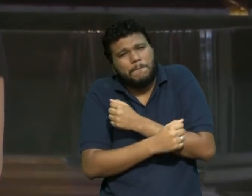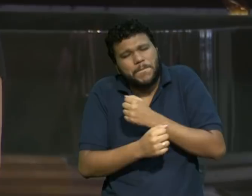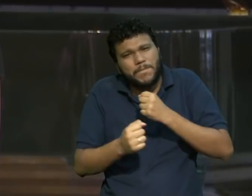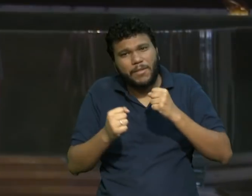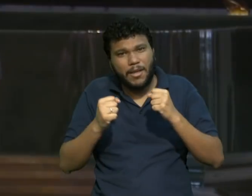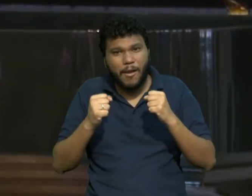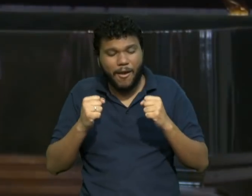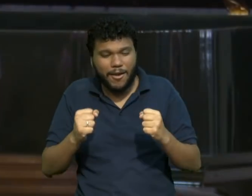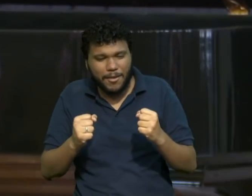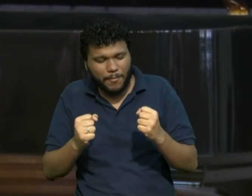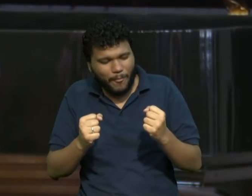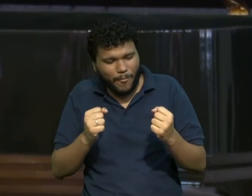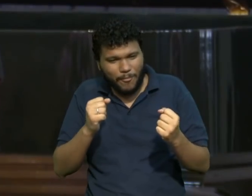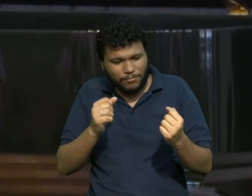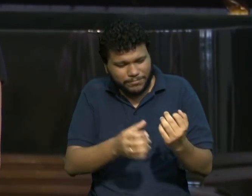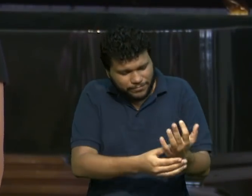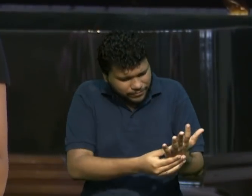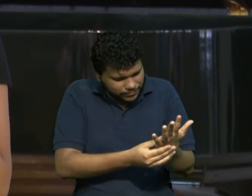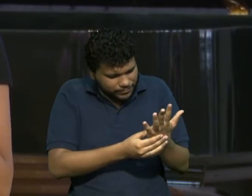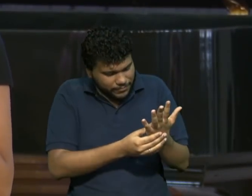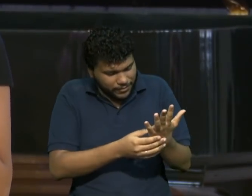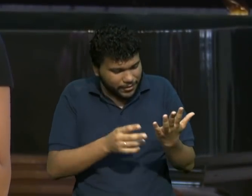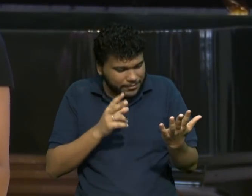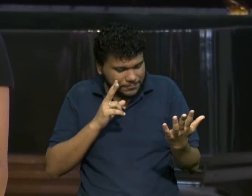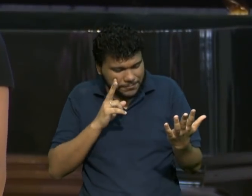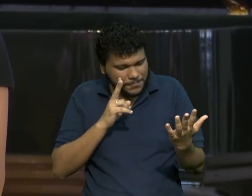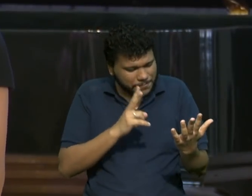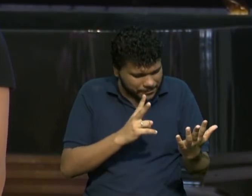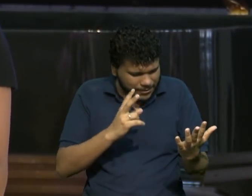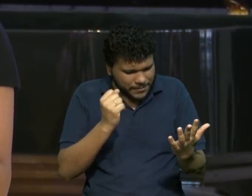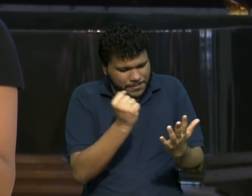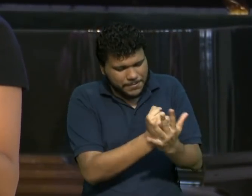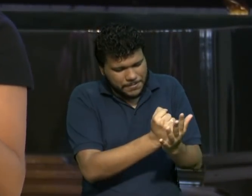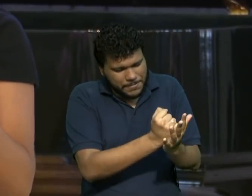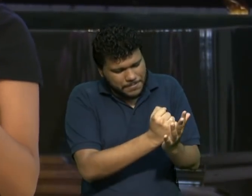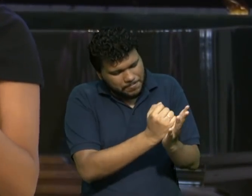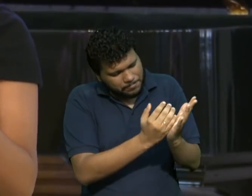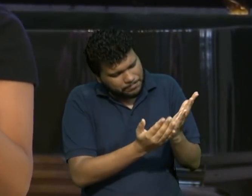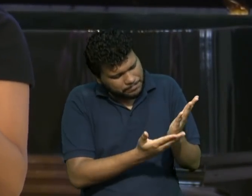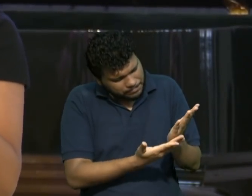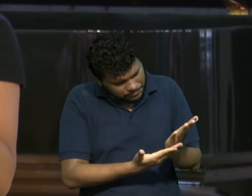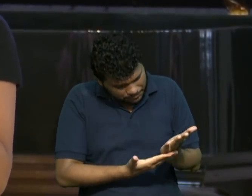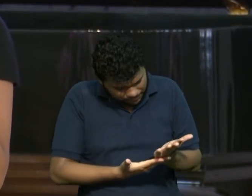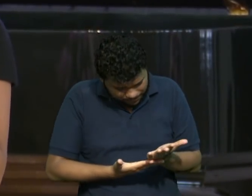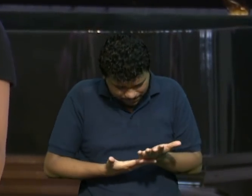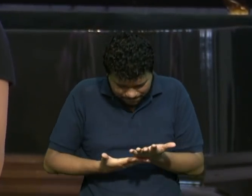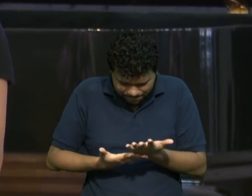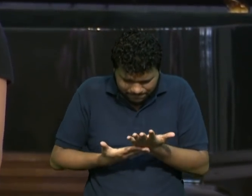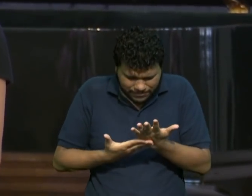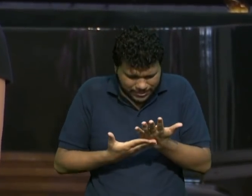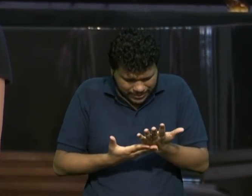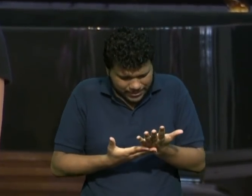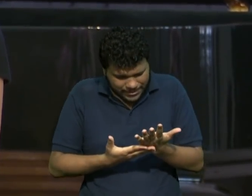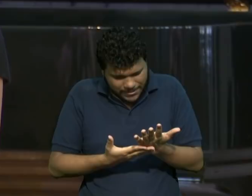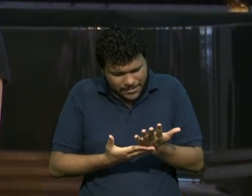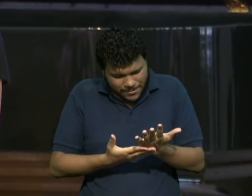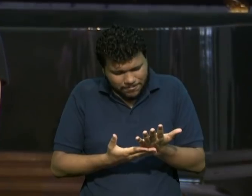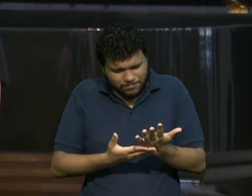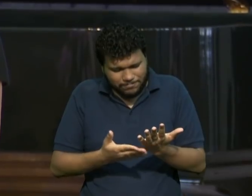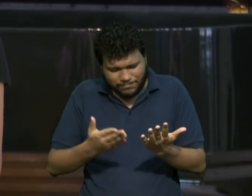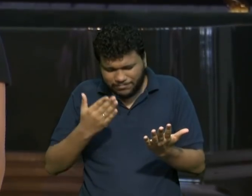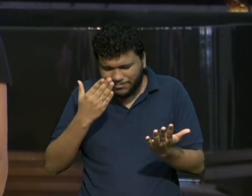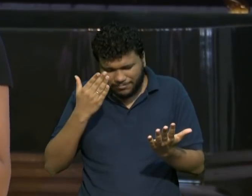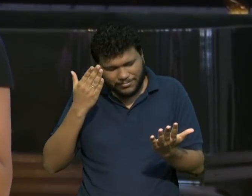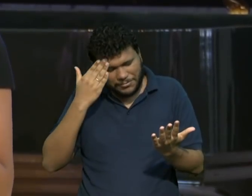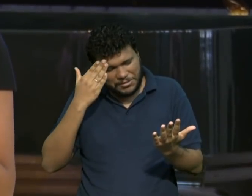eu posso tocar Lourenço as mãos ver as feridas feitas